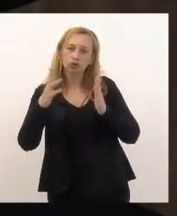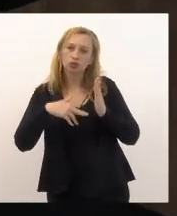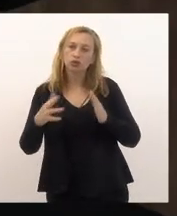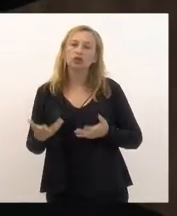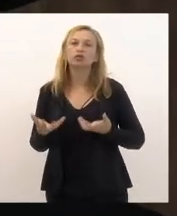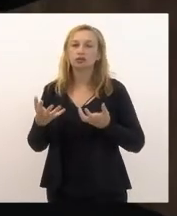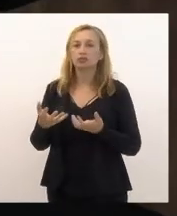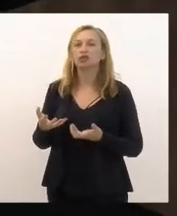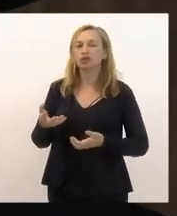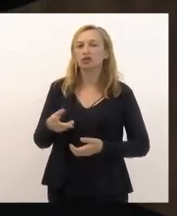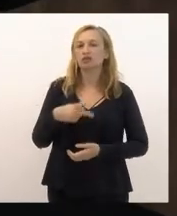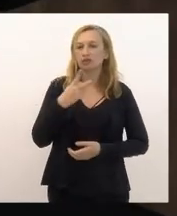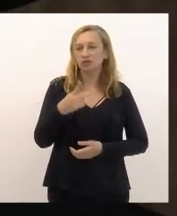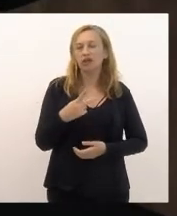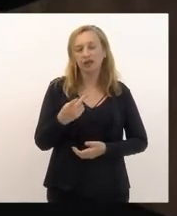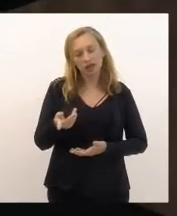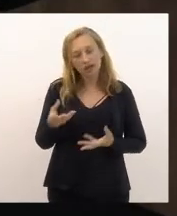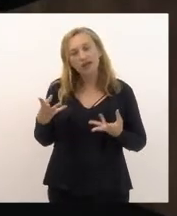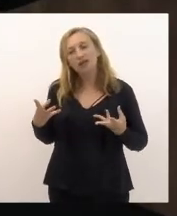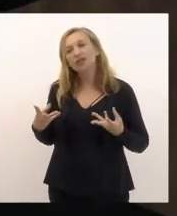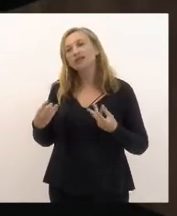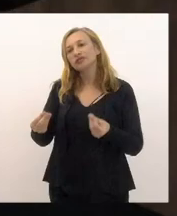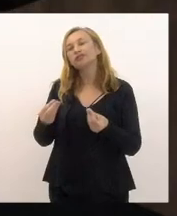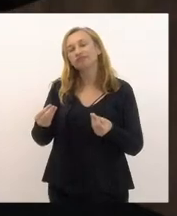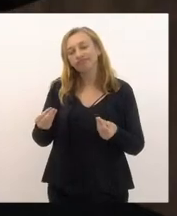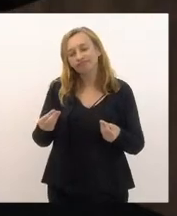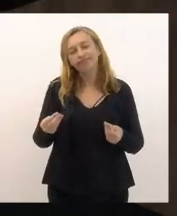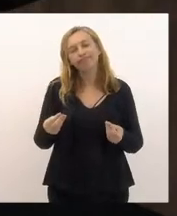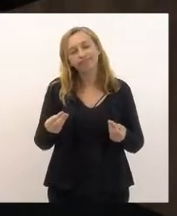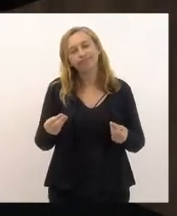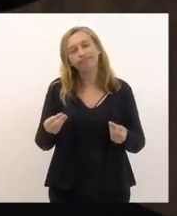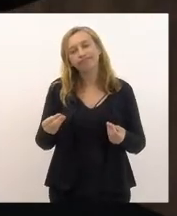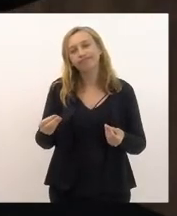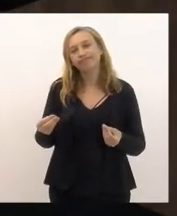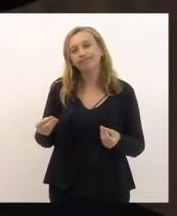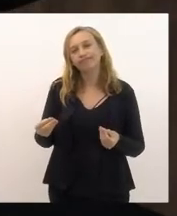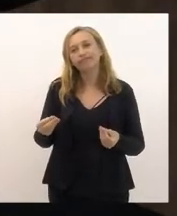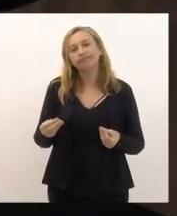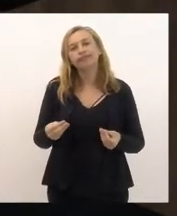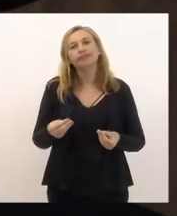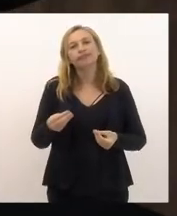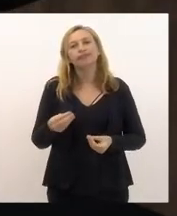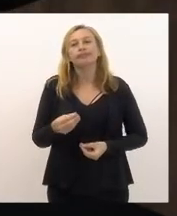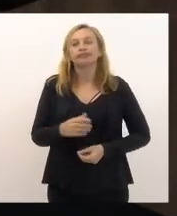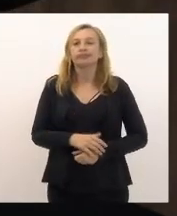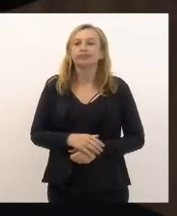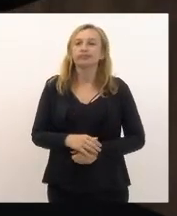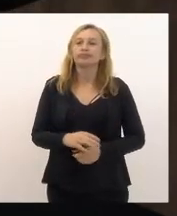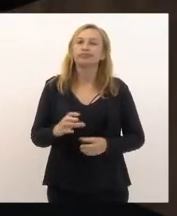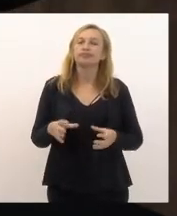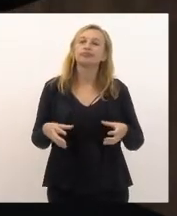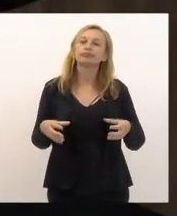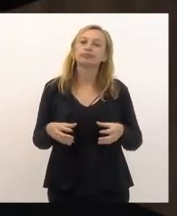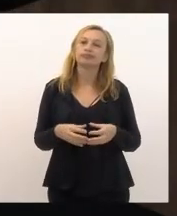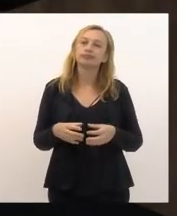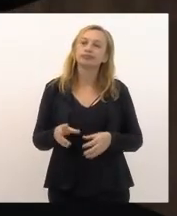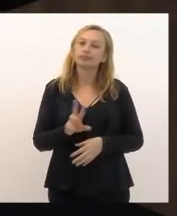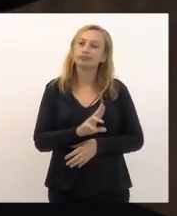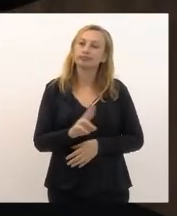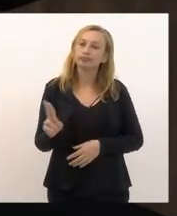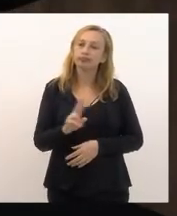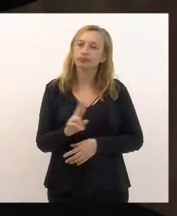queria ressaltar a singeleza de que nós tenhamos, doravante, no Parlamento Fluminense, uma comenda que leve o nome